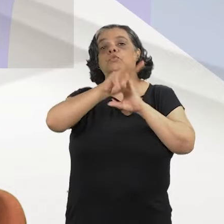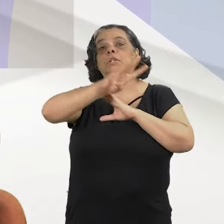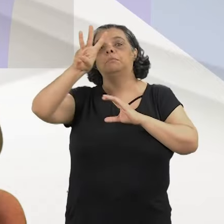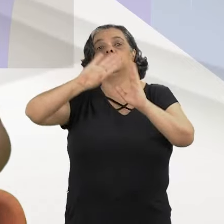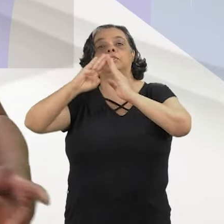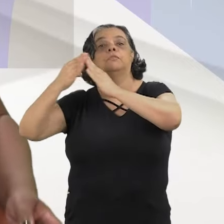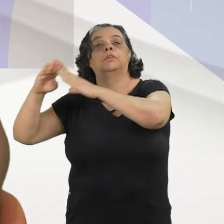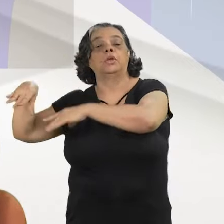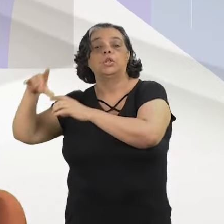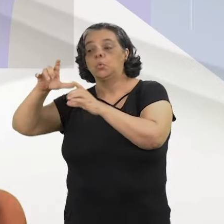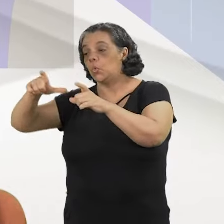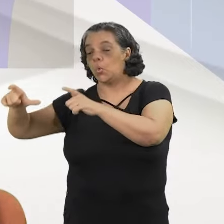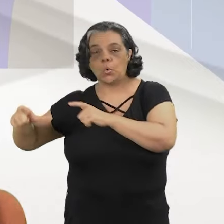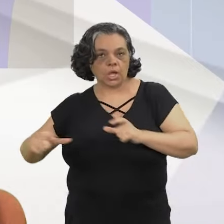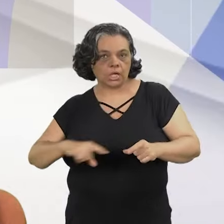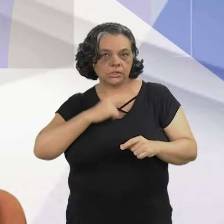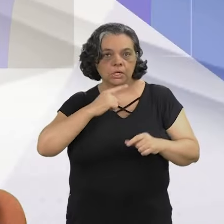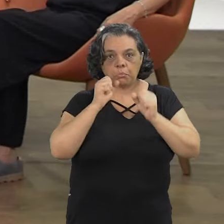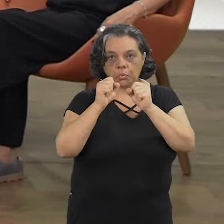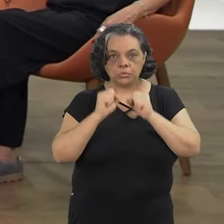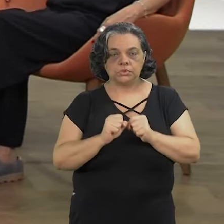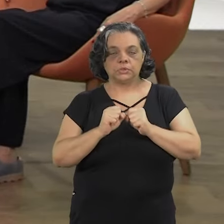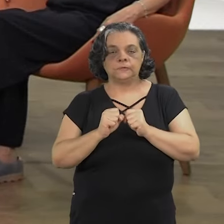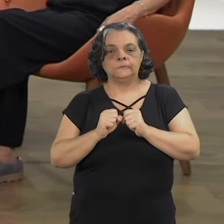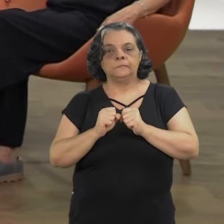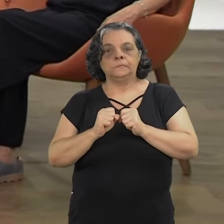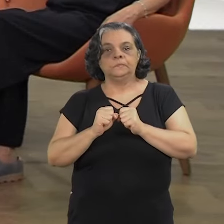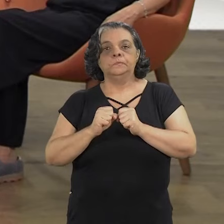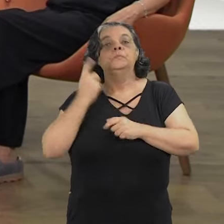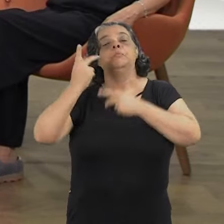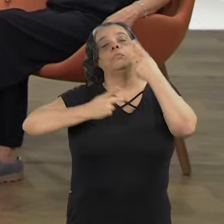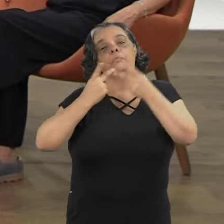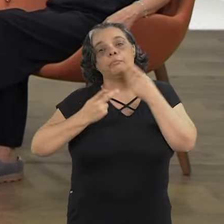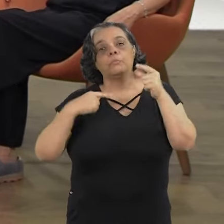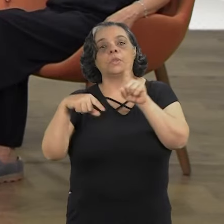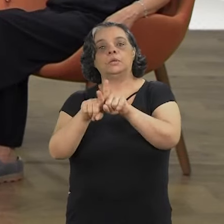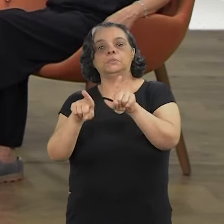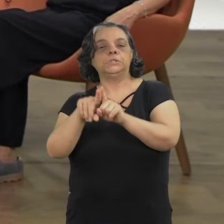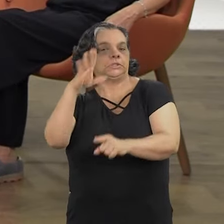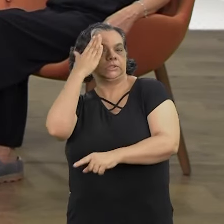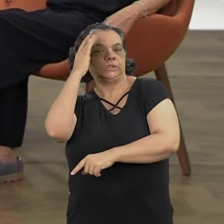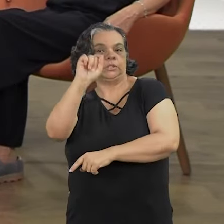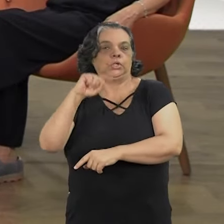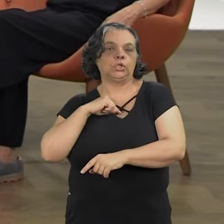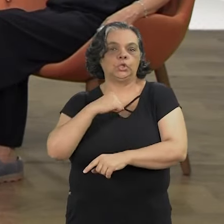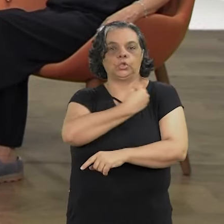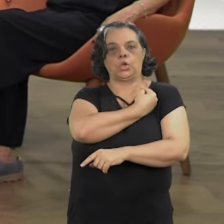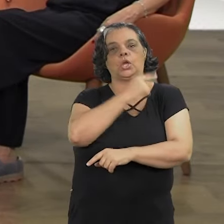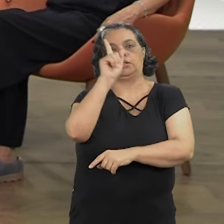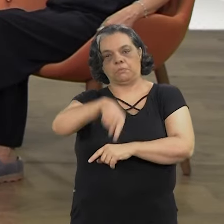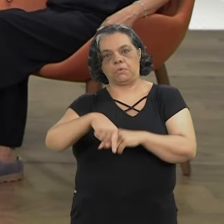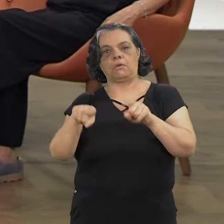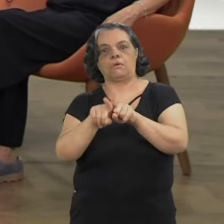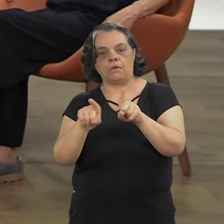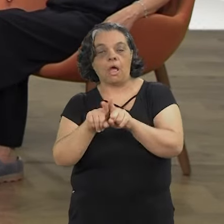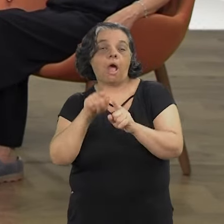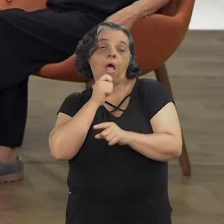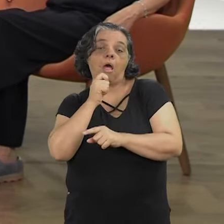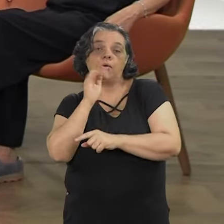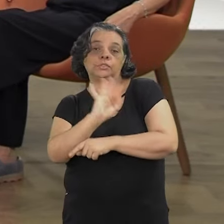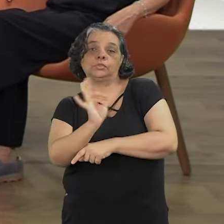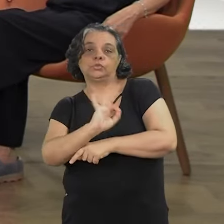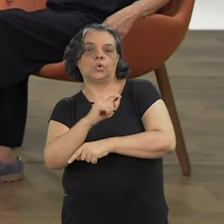favelas dentro dos territórios né para poder eh falar tamb entendendo que a gente também é audiência ainda